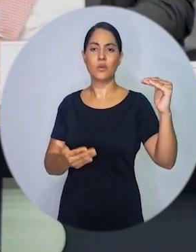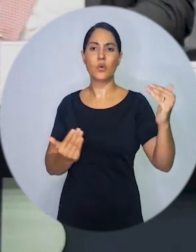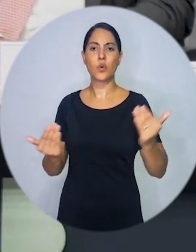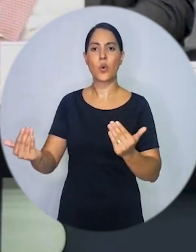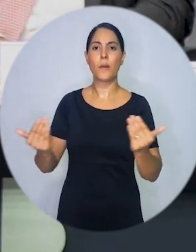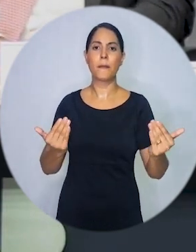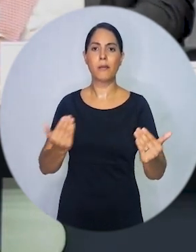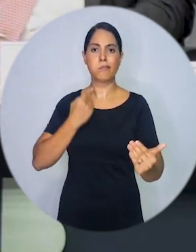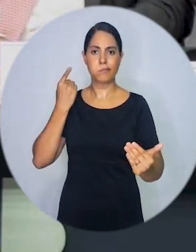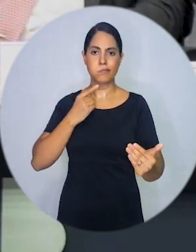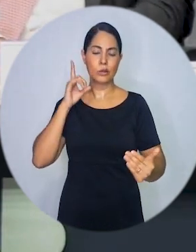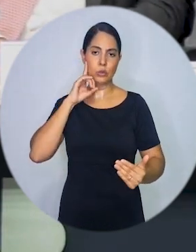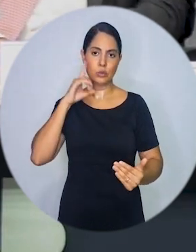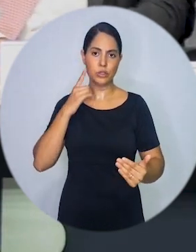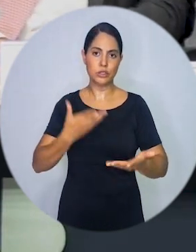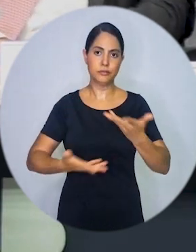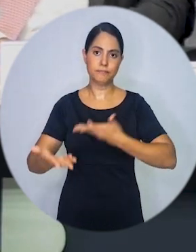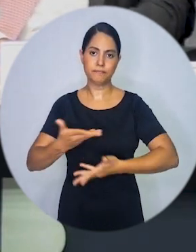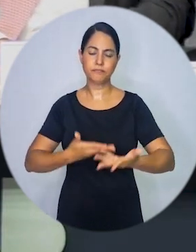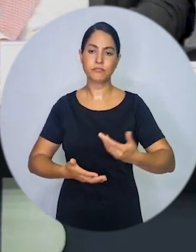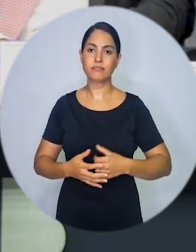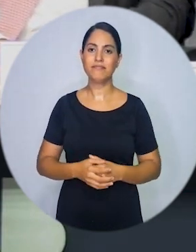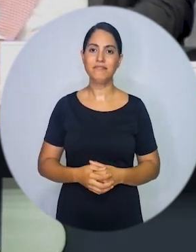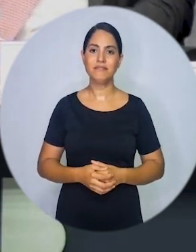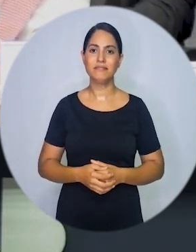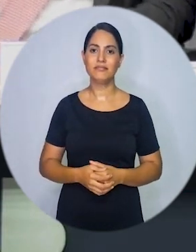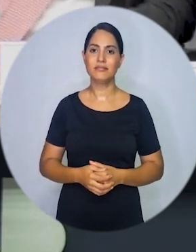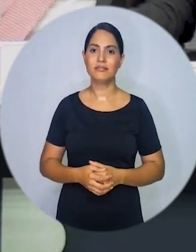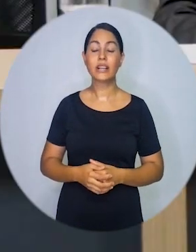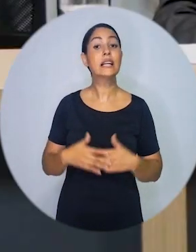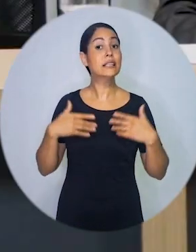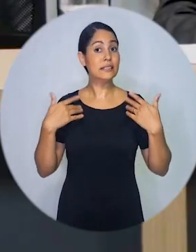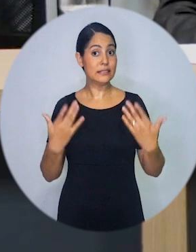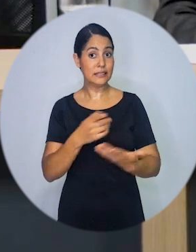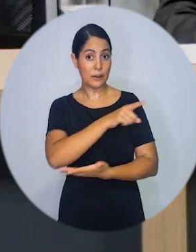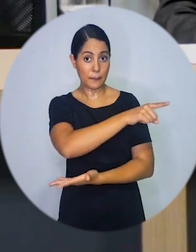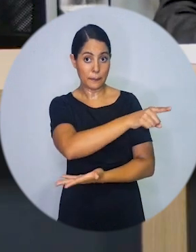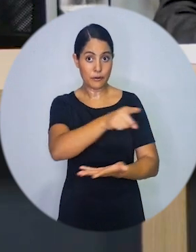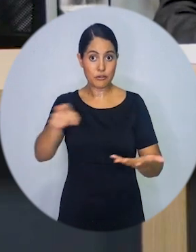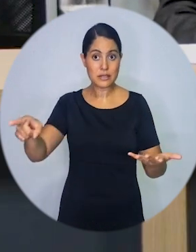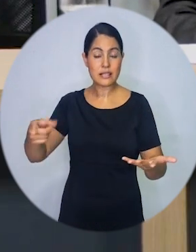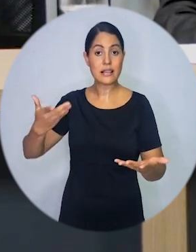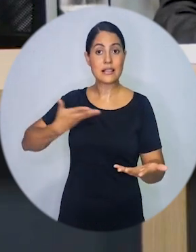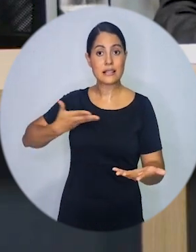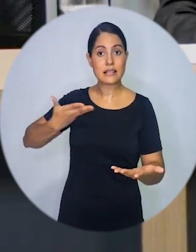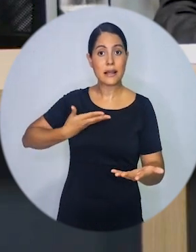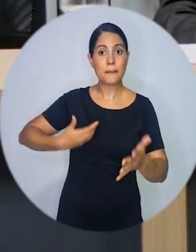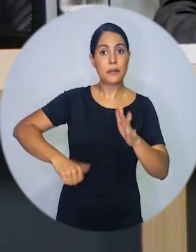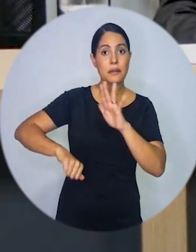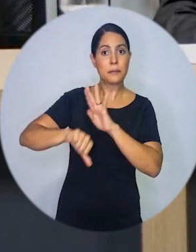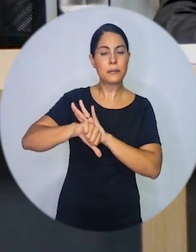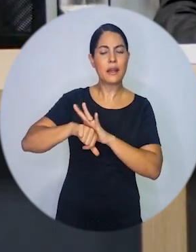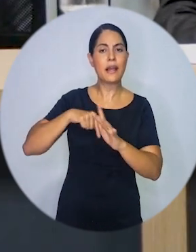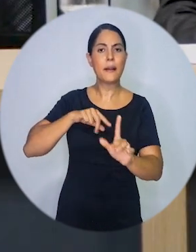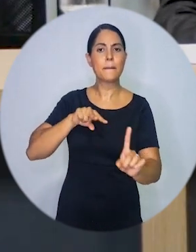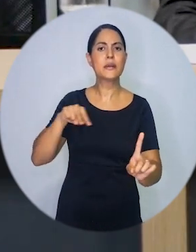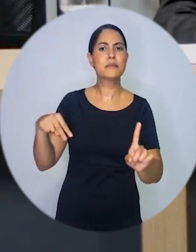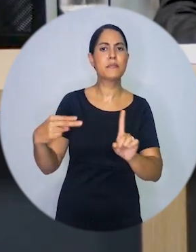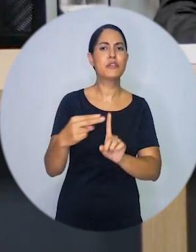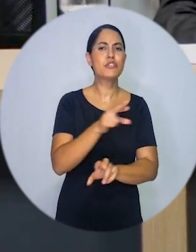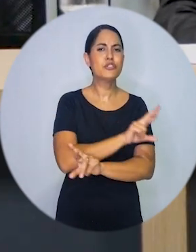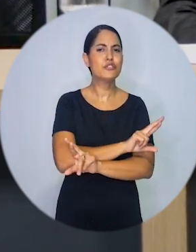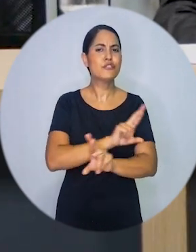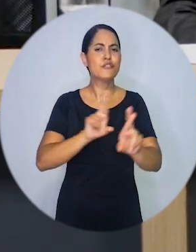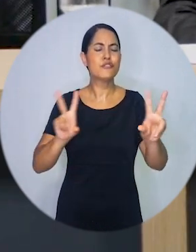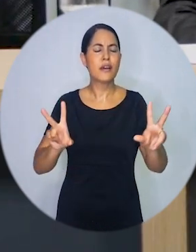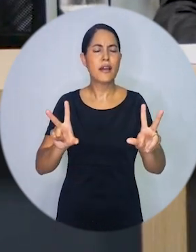média, com os advogados e a advocacia no dia a dia. Eu vim aqui trazer para vocês, amigos e amigas